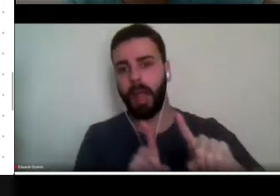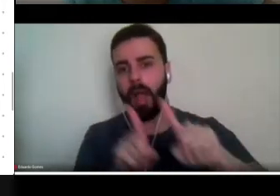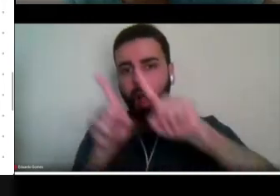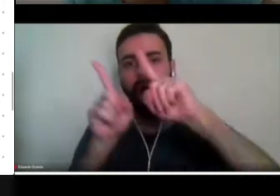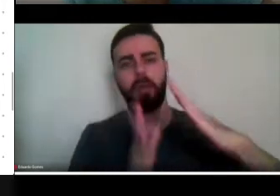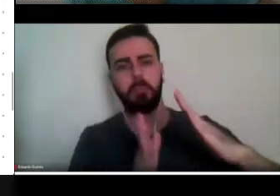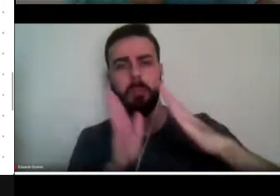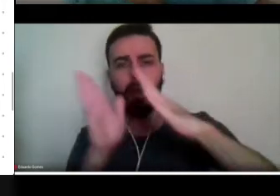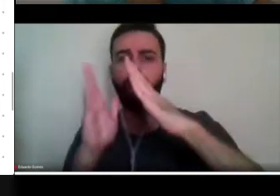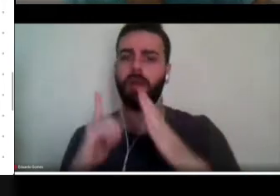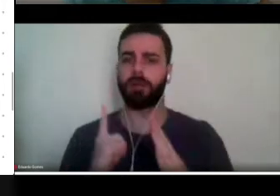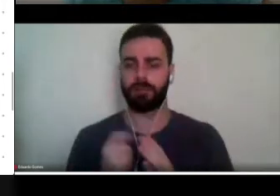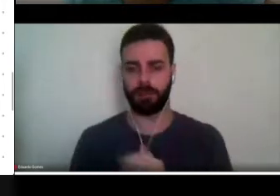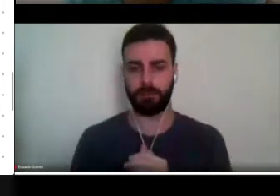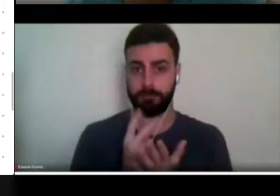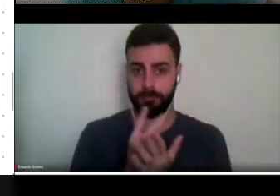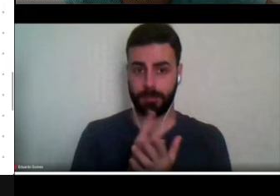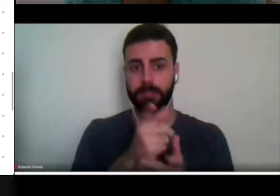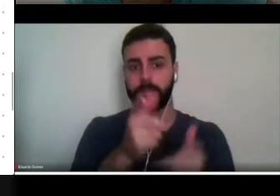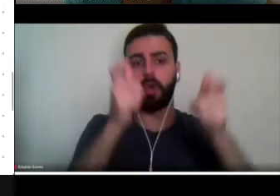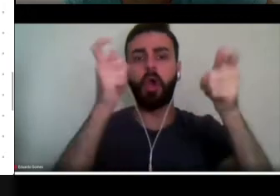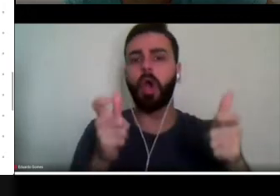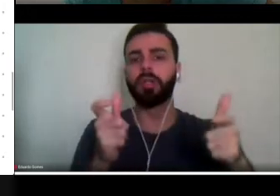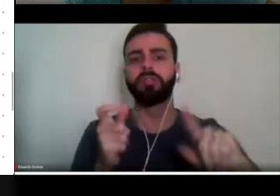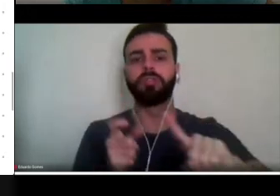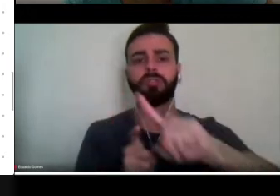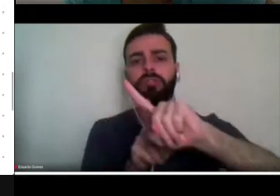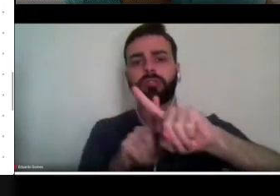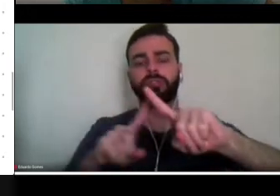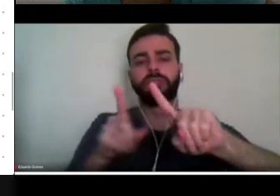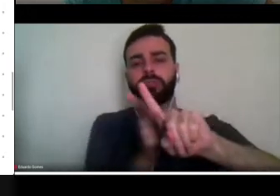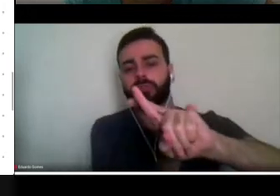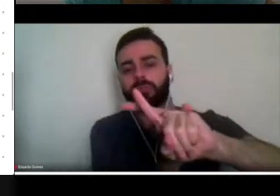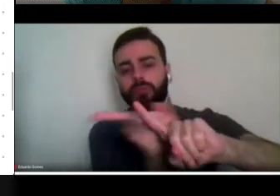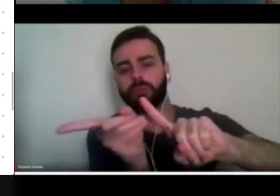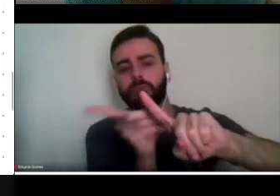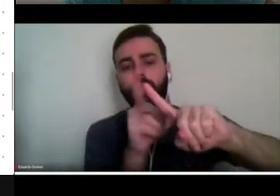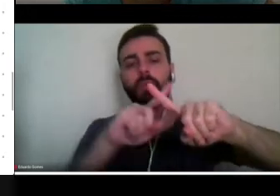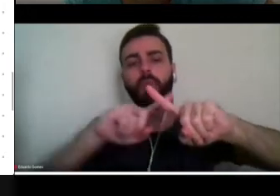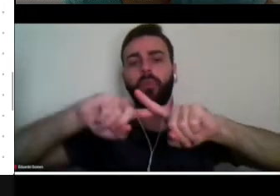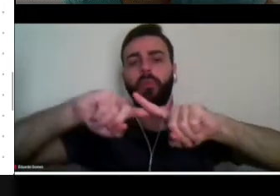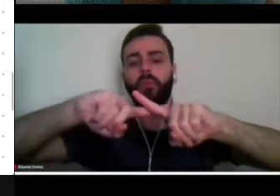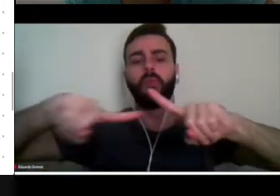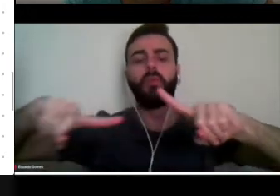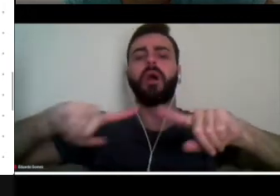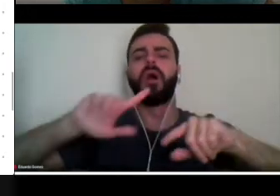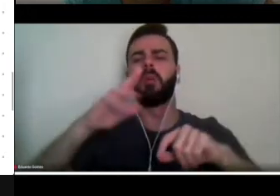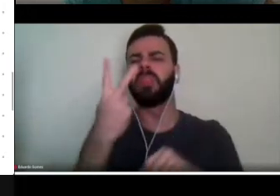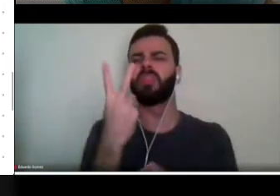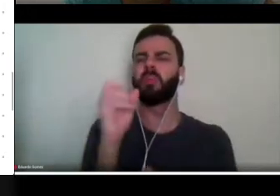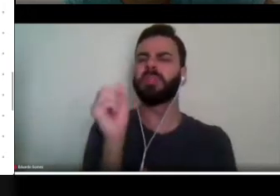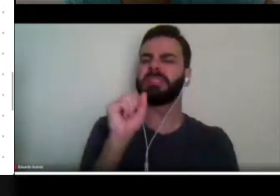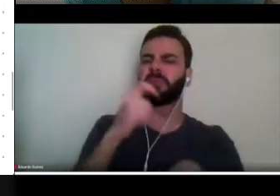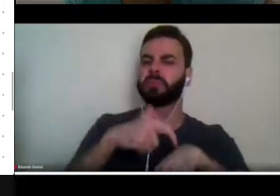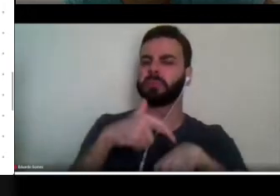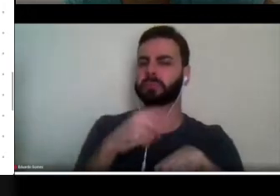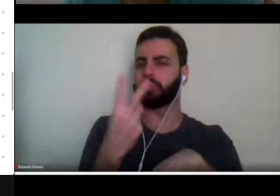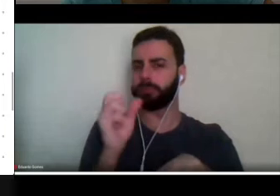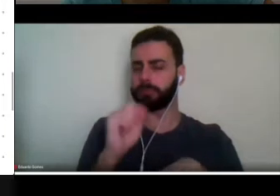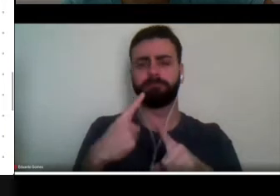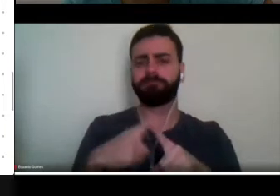2 segundos. Por que 2 segundos? Né? Porque aqui, ó, que a